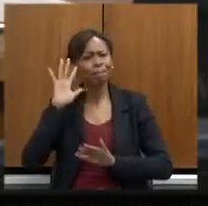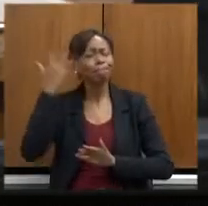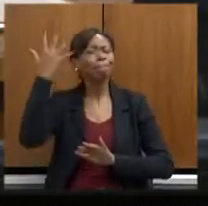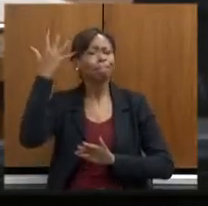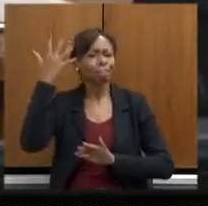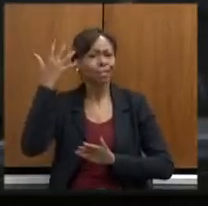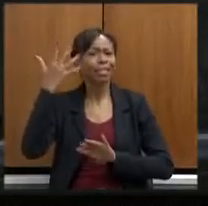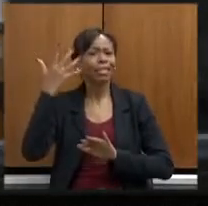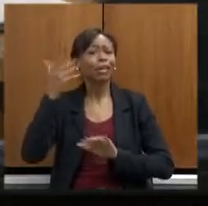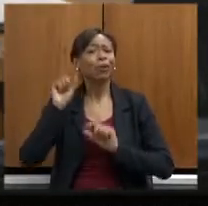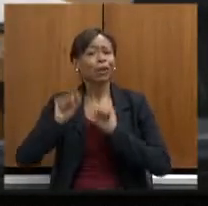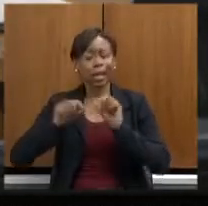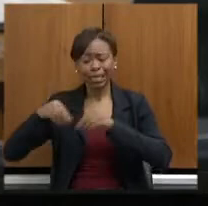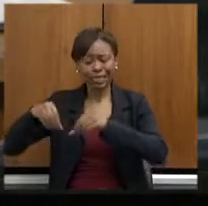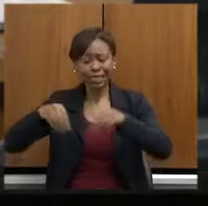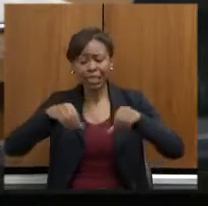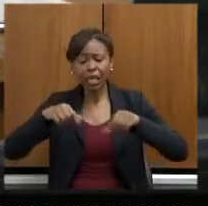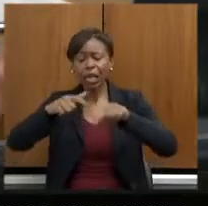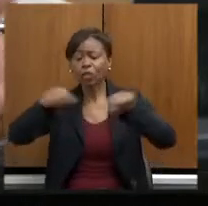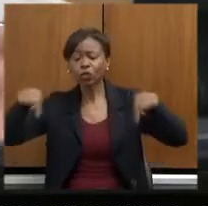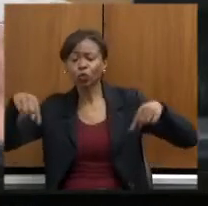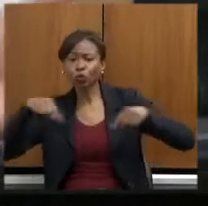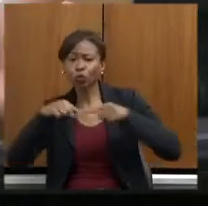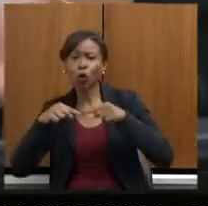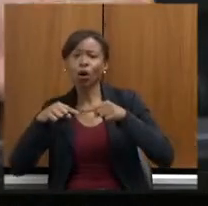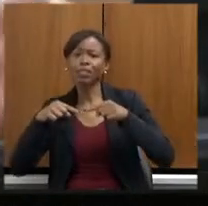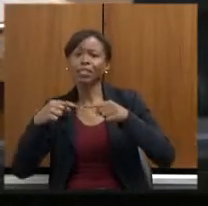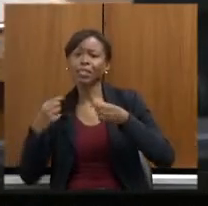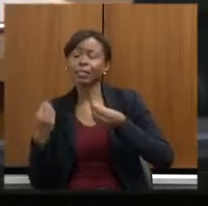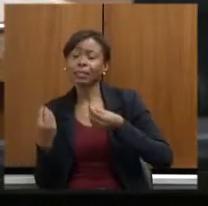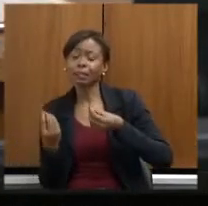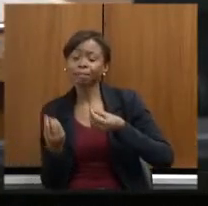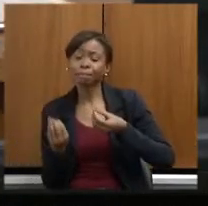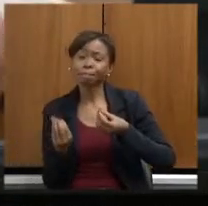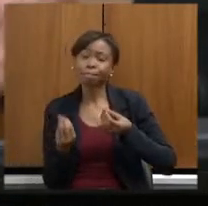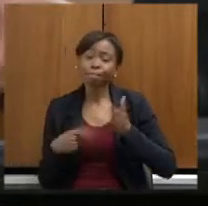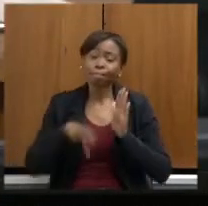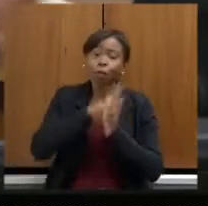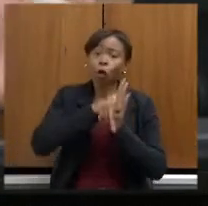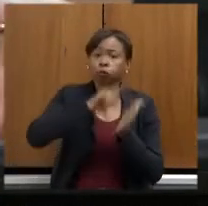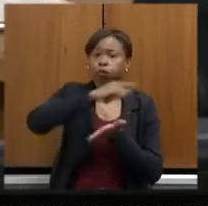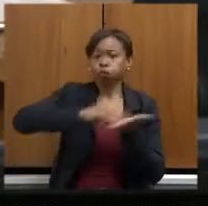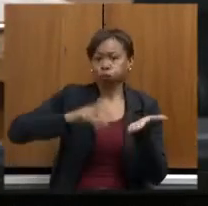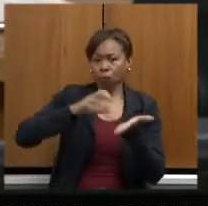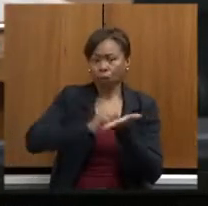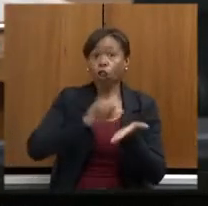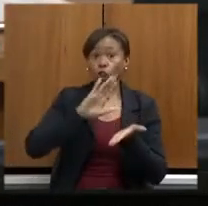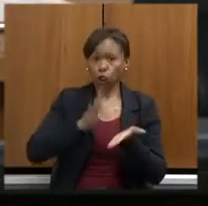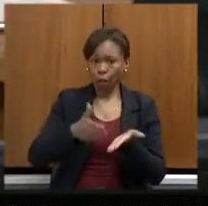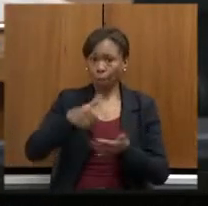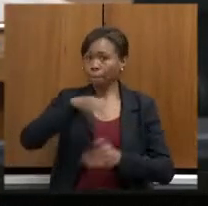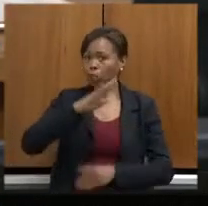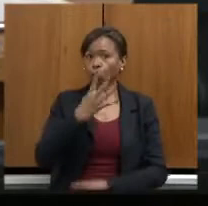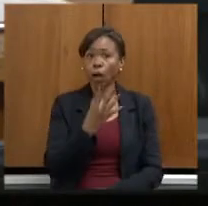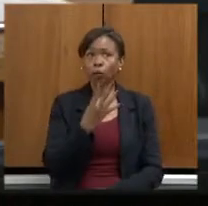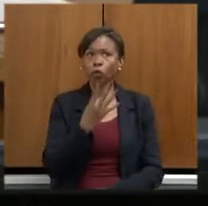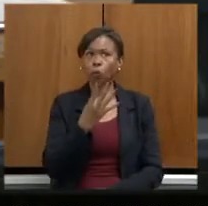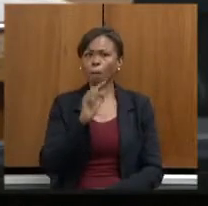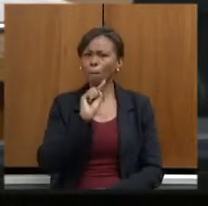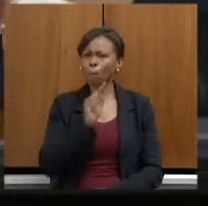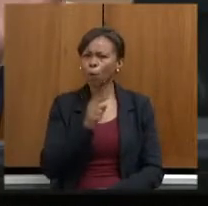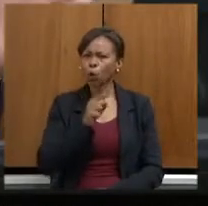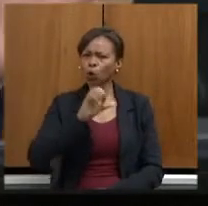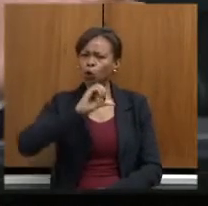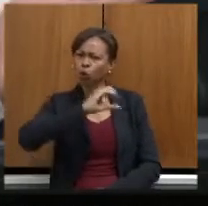terras devolutas do Estado né então como eu disse nesta gestão já foram mais de 4.900 títulos nós temos